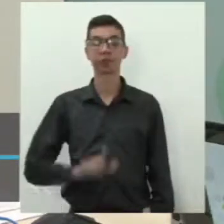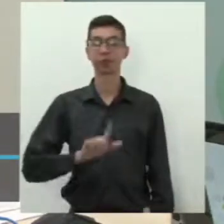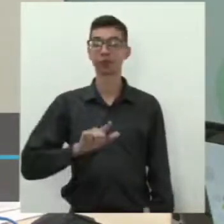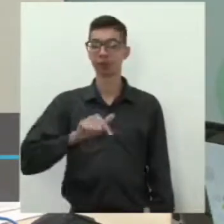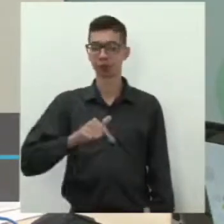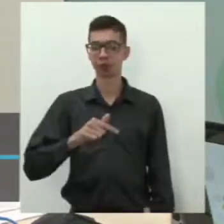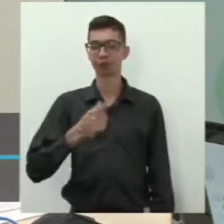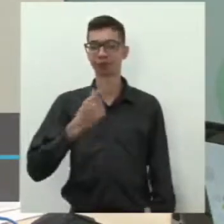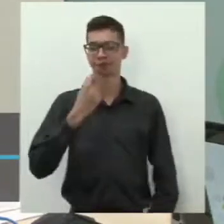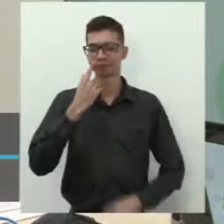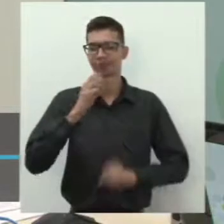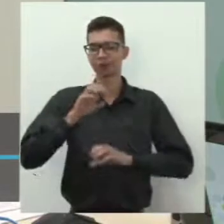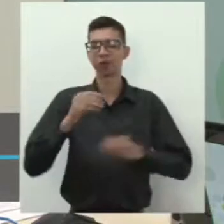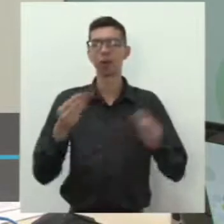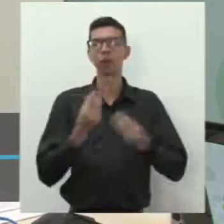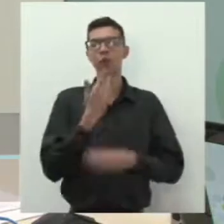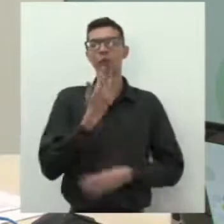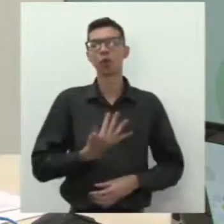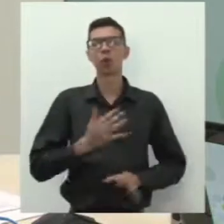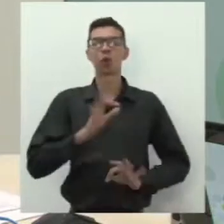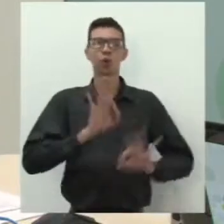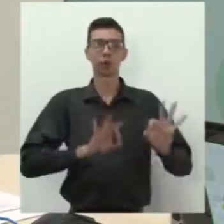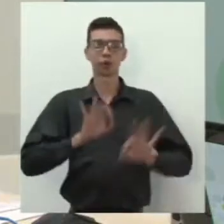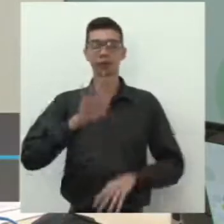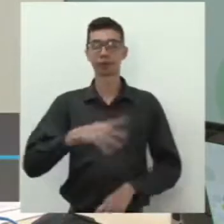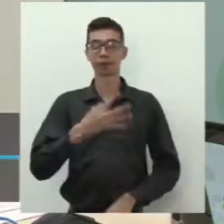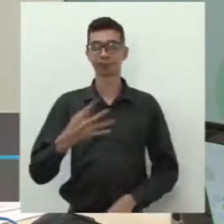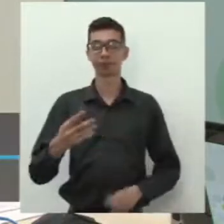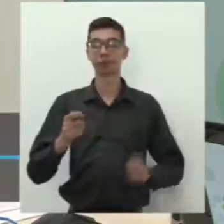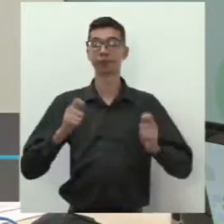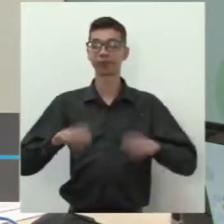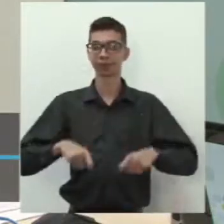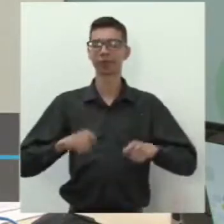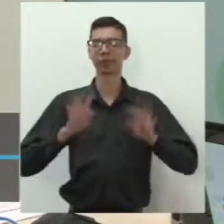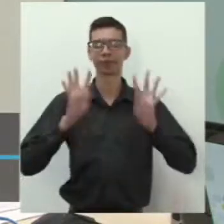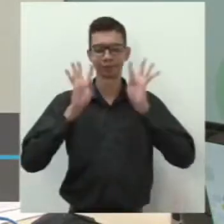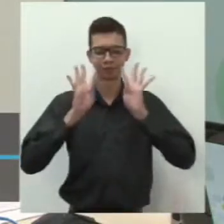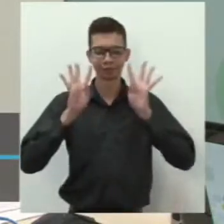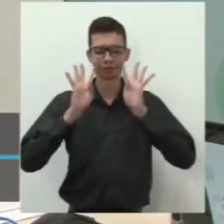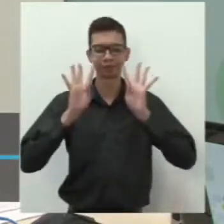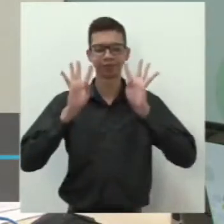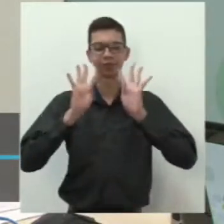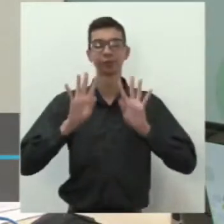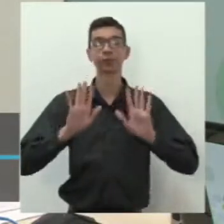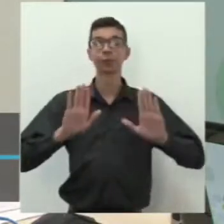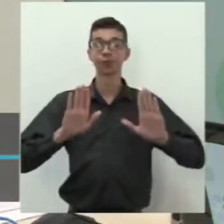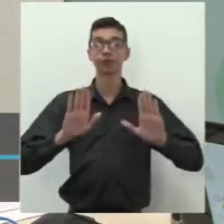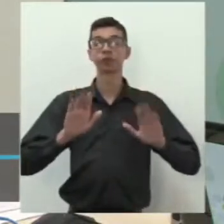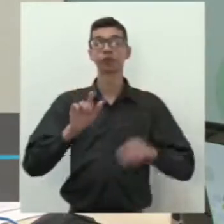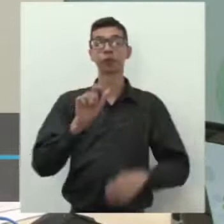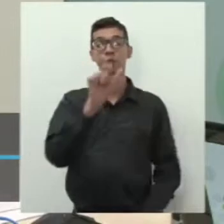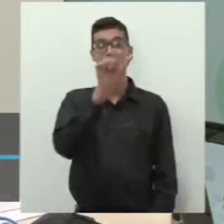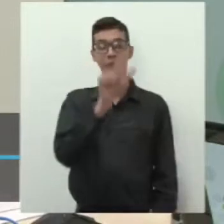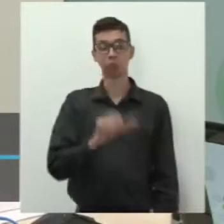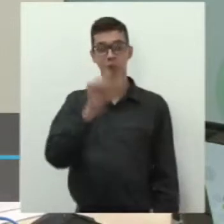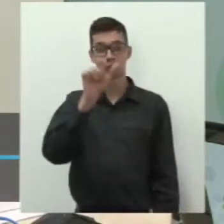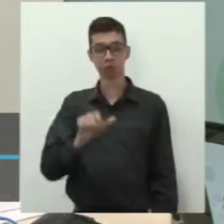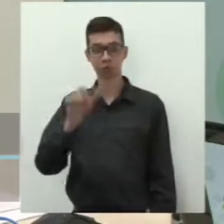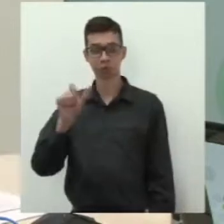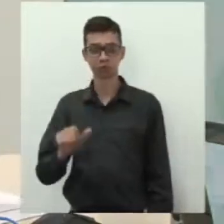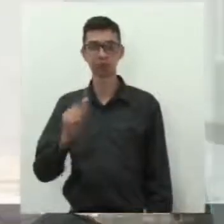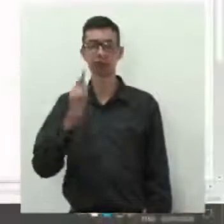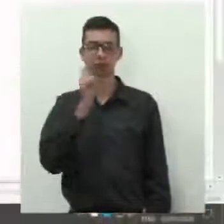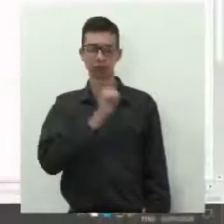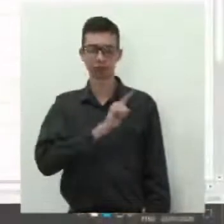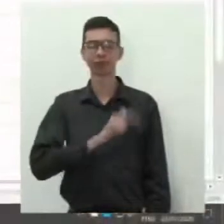tabela, colocar cor, então dá para fazer coisas bem legais aqui. Mas posso fazer isso tanto com coluna, tá? Então, ó, entre duas